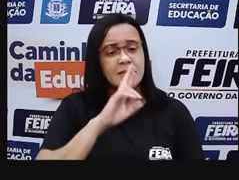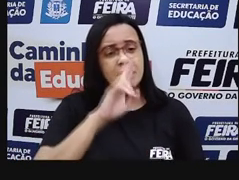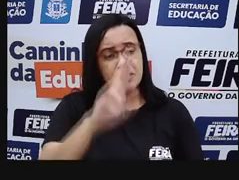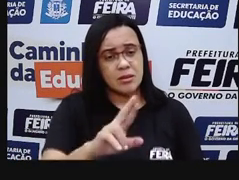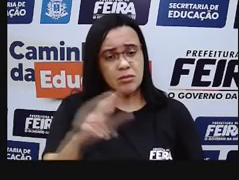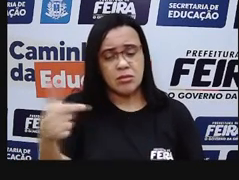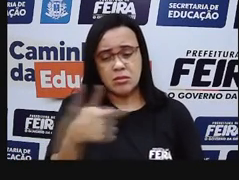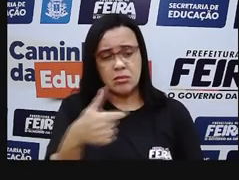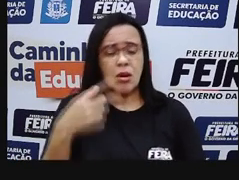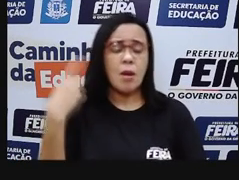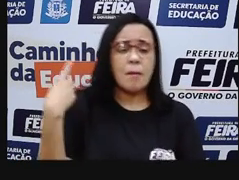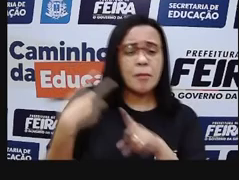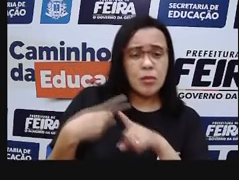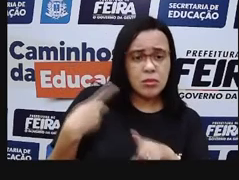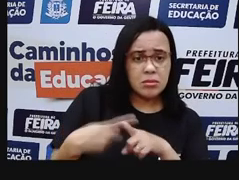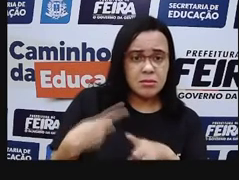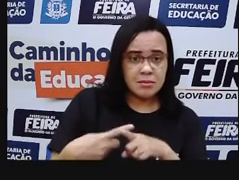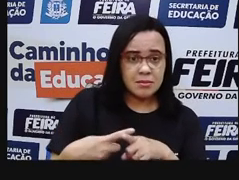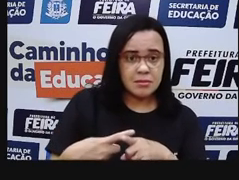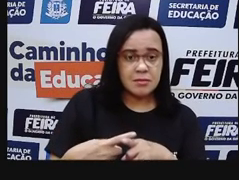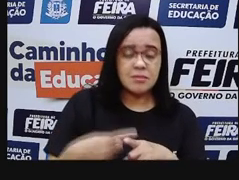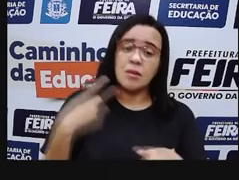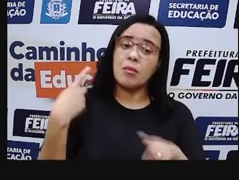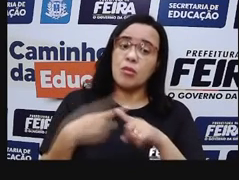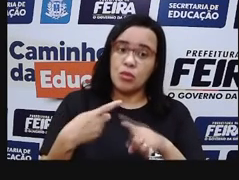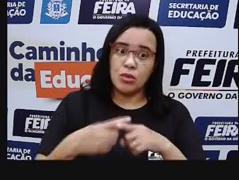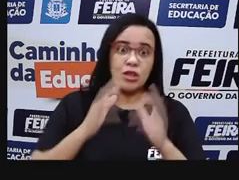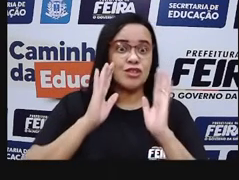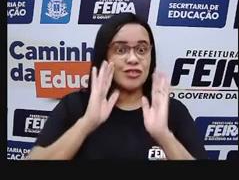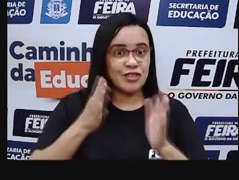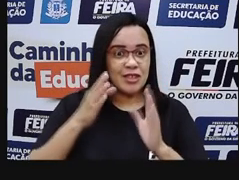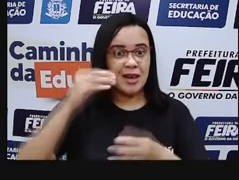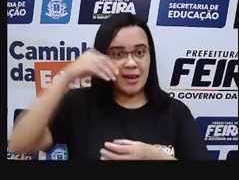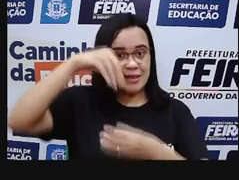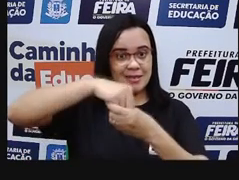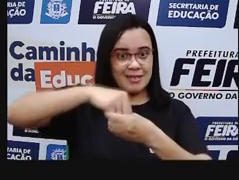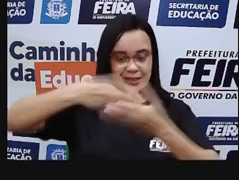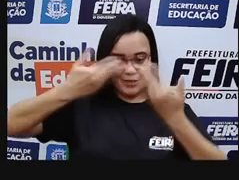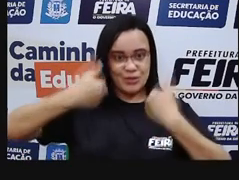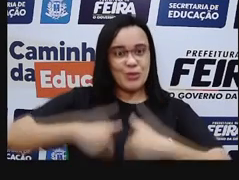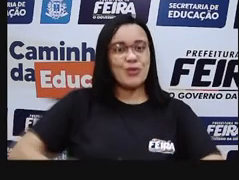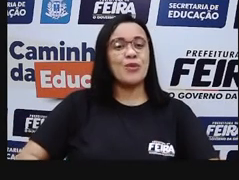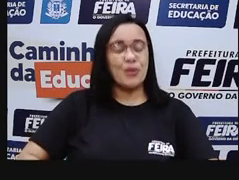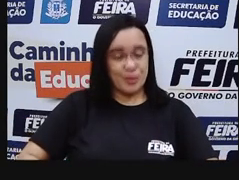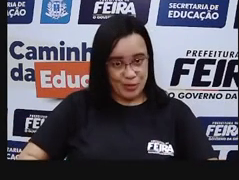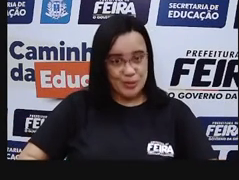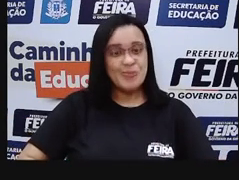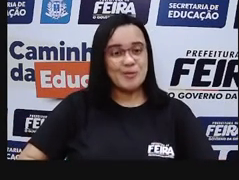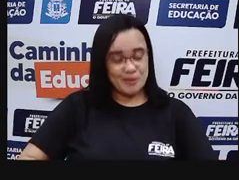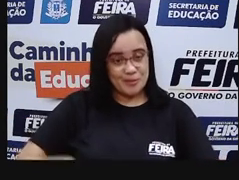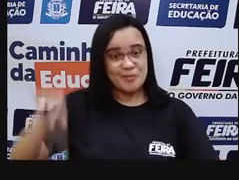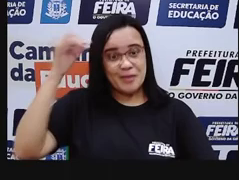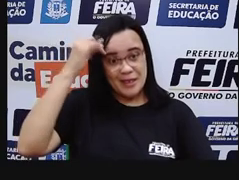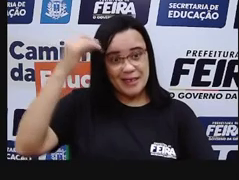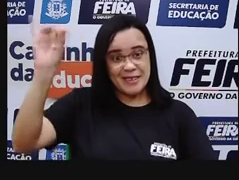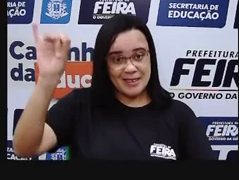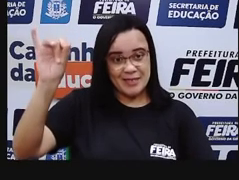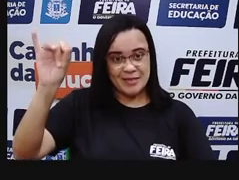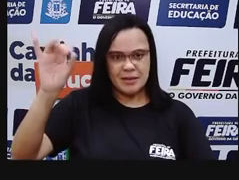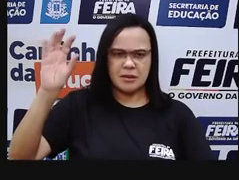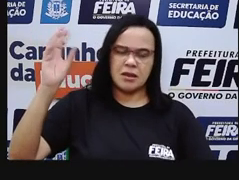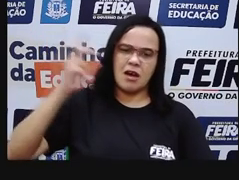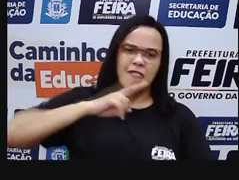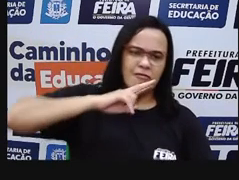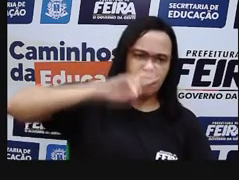secundária o que eu já tenho produzido graças a vacina anticorpos contra o vírus da convite